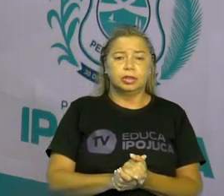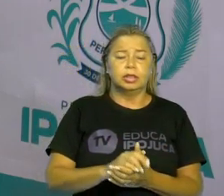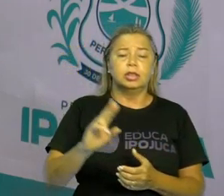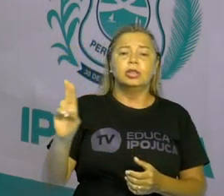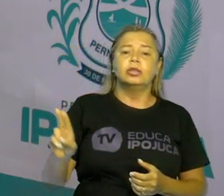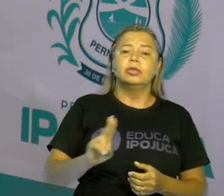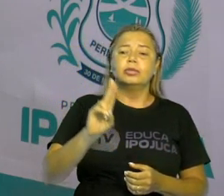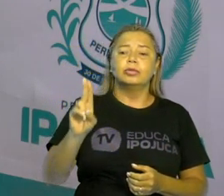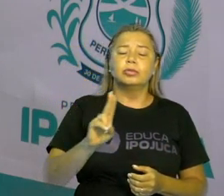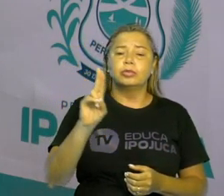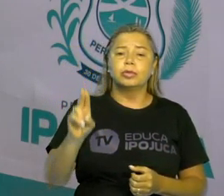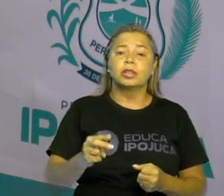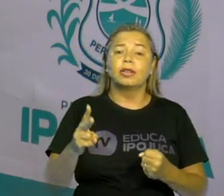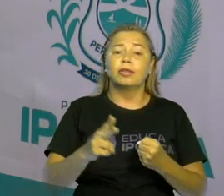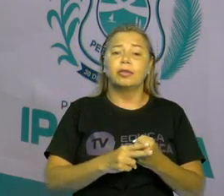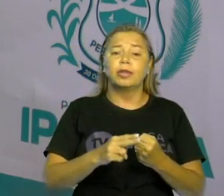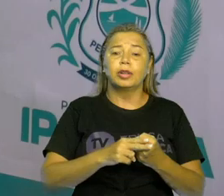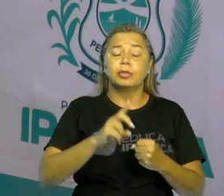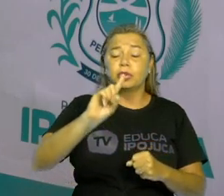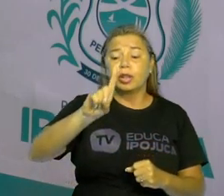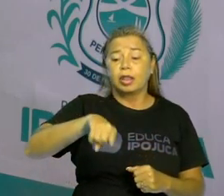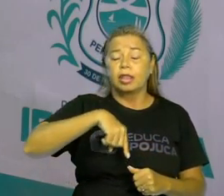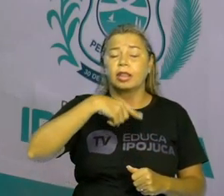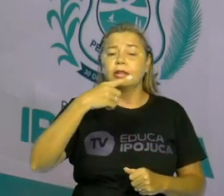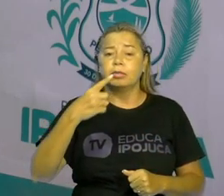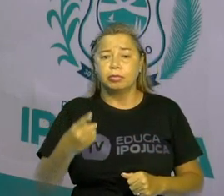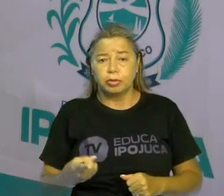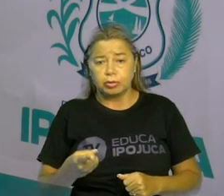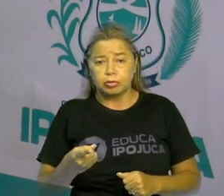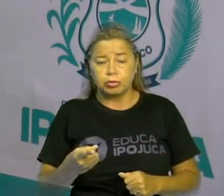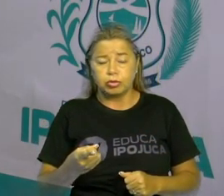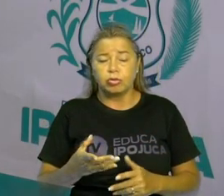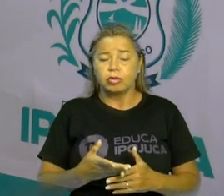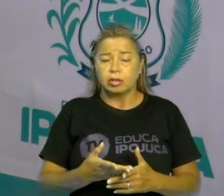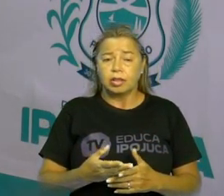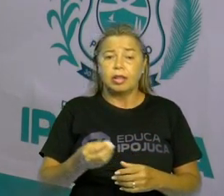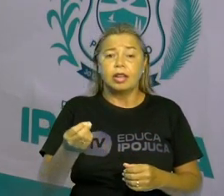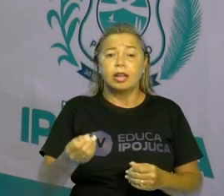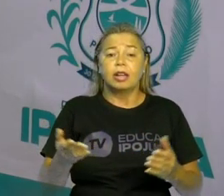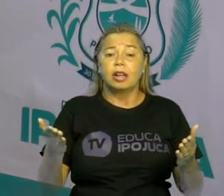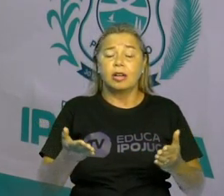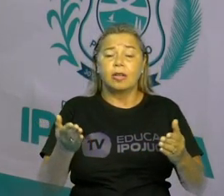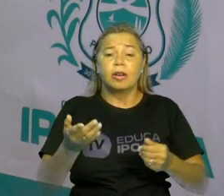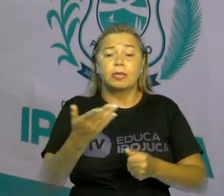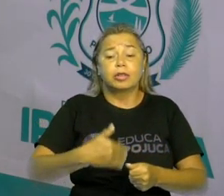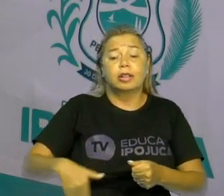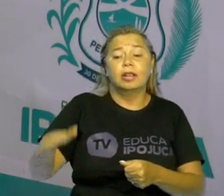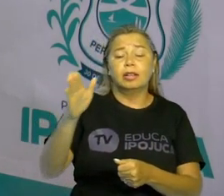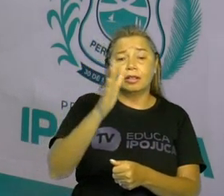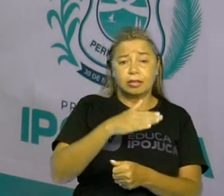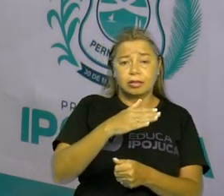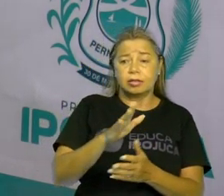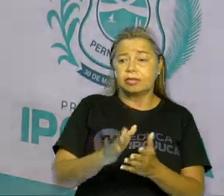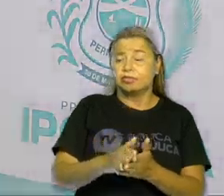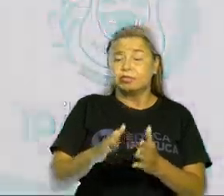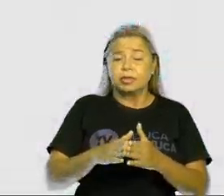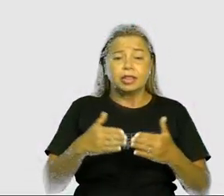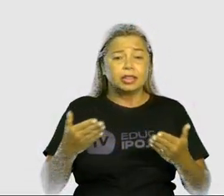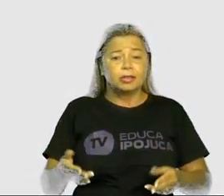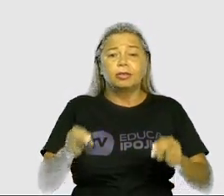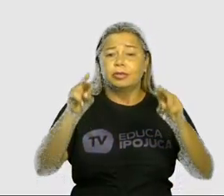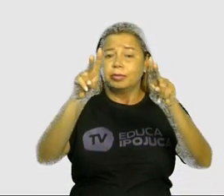pego o verbo que vem depois do sujeito e coloco antes pronto a mesma coisa aqui você não vai fazer nada de diferente então vai